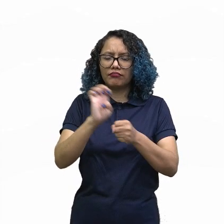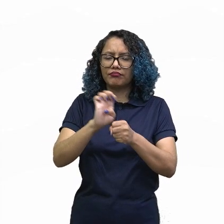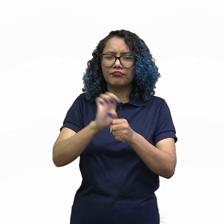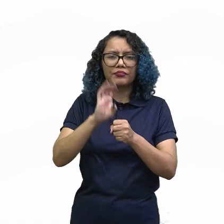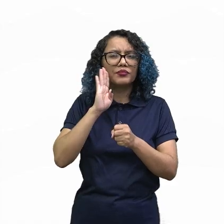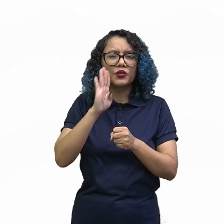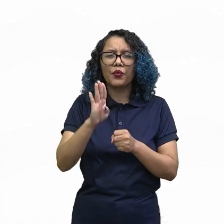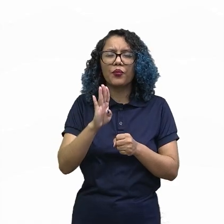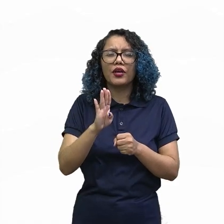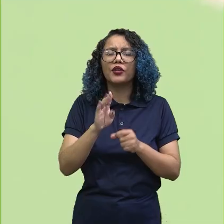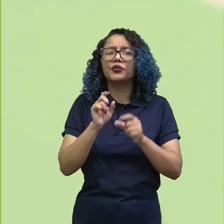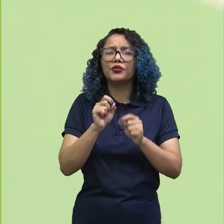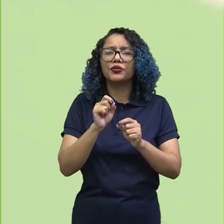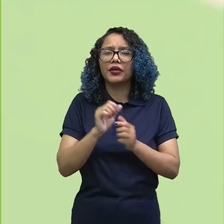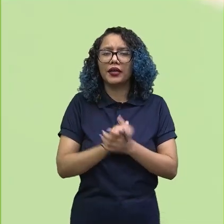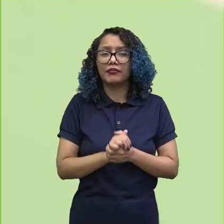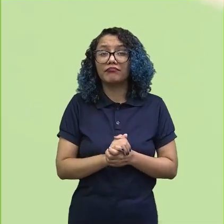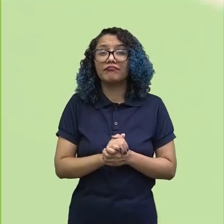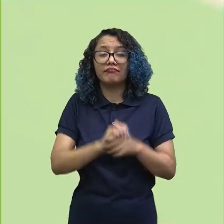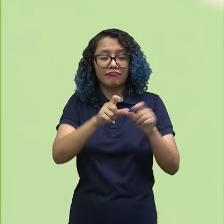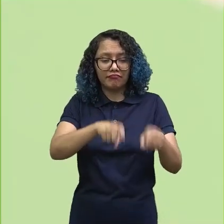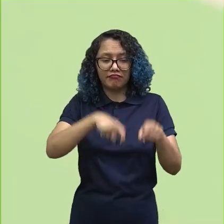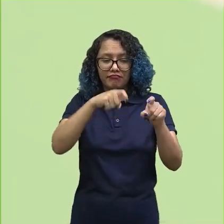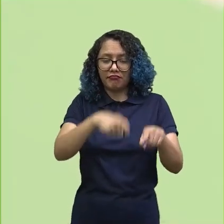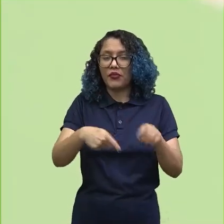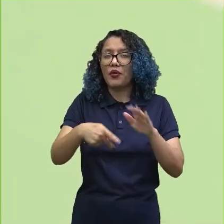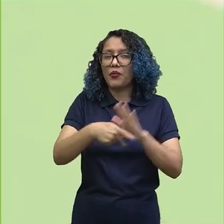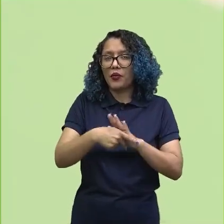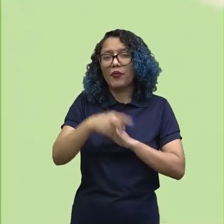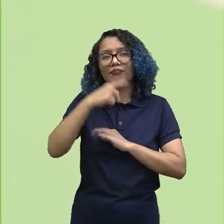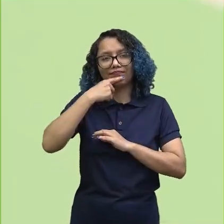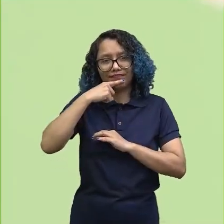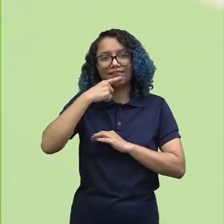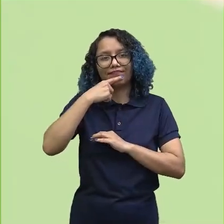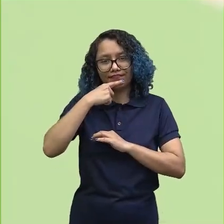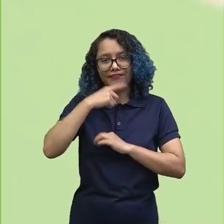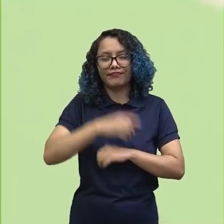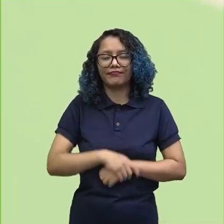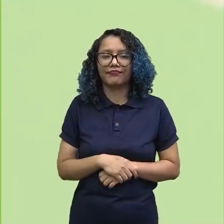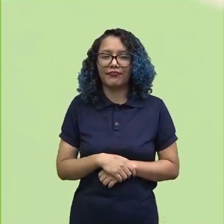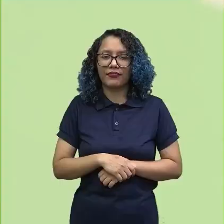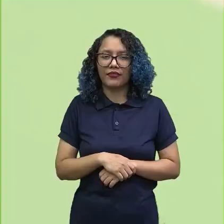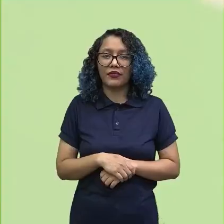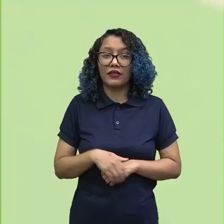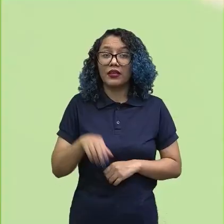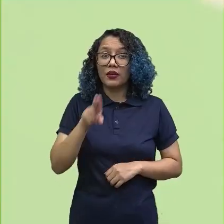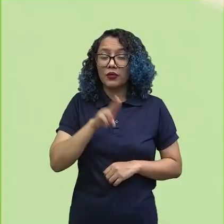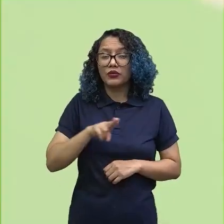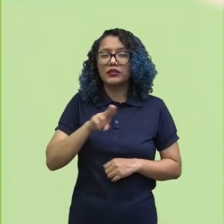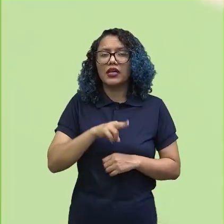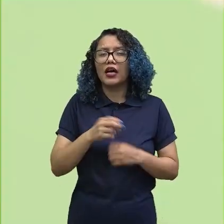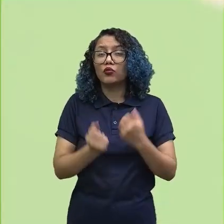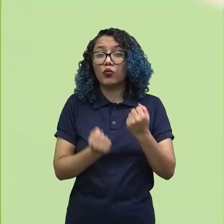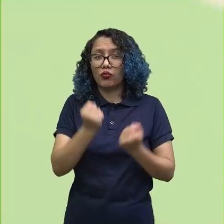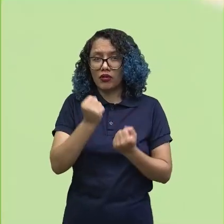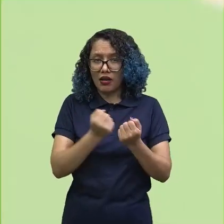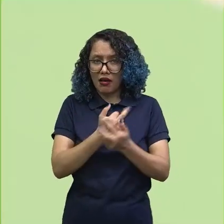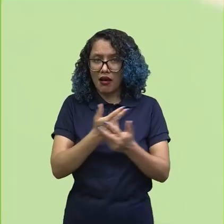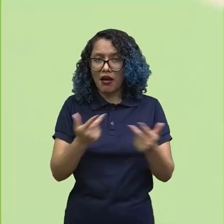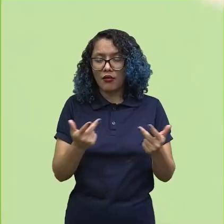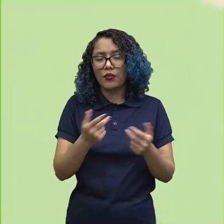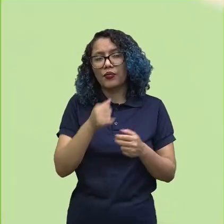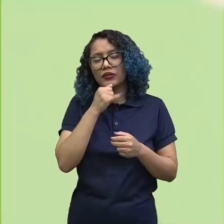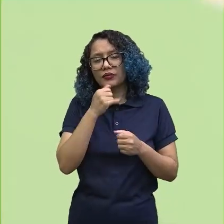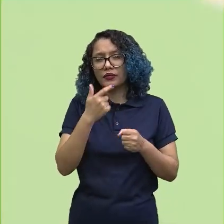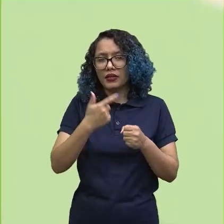principalmente vindo da cultura da cana-de-açúcar. É muito utilizado aí nos nossos automóveis, né? A nossa gasolina, por